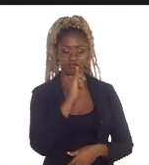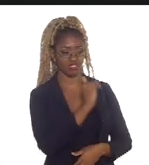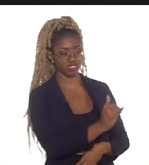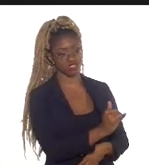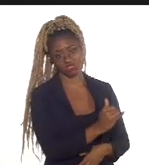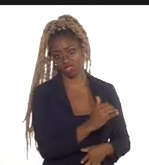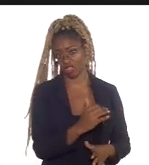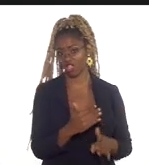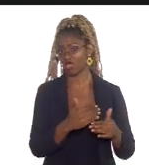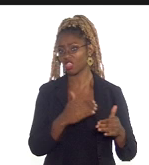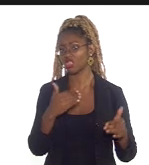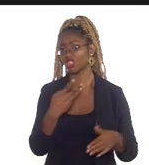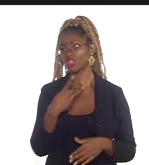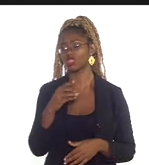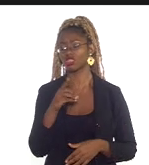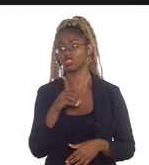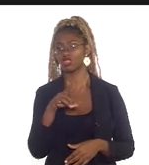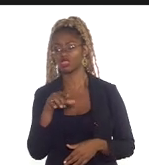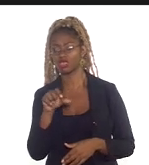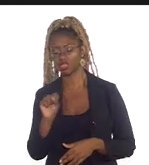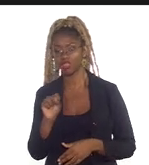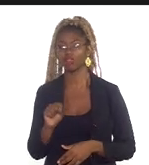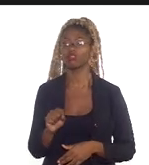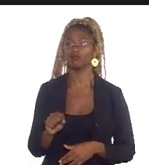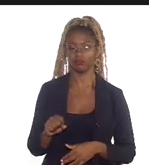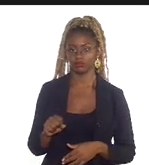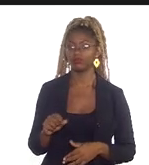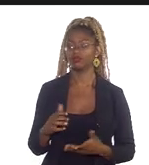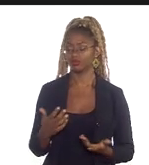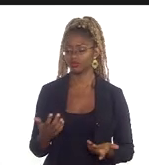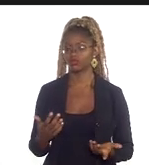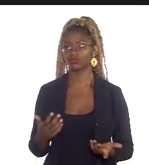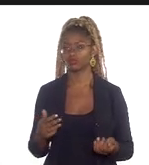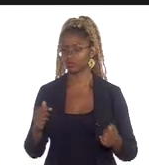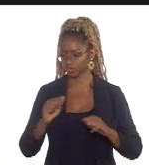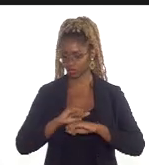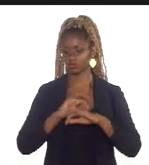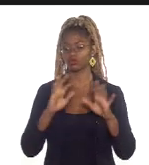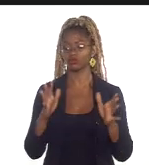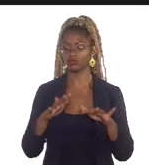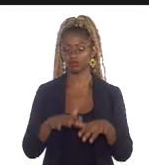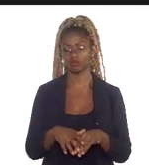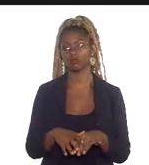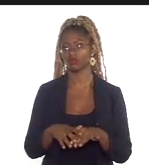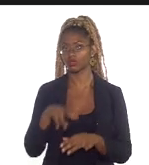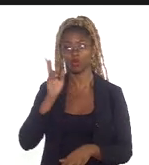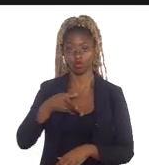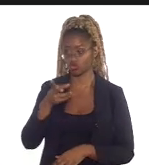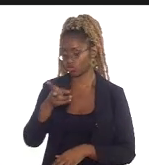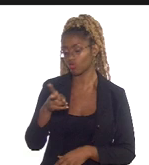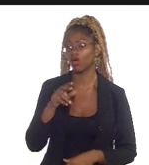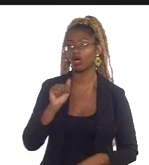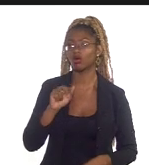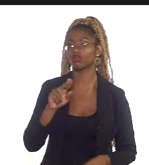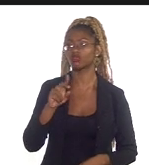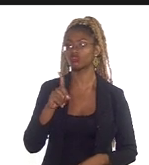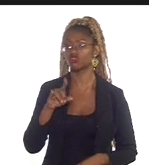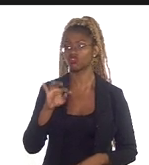antecedência, ficando resguardado as auditorias em andamento.